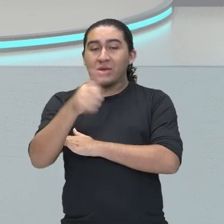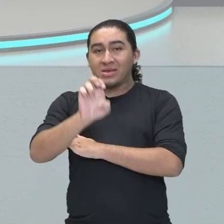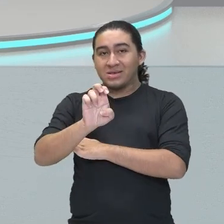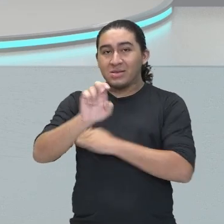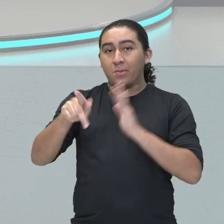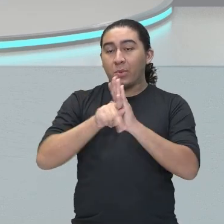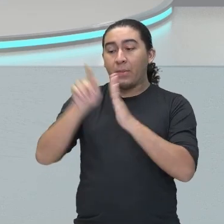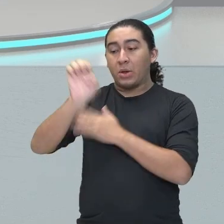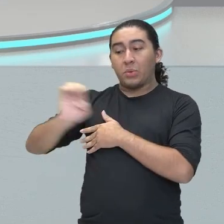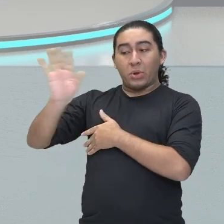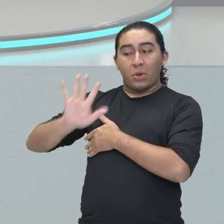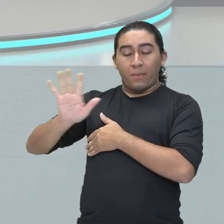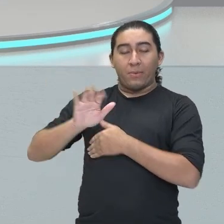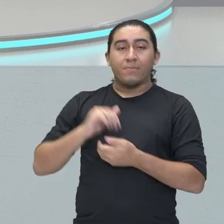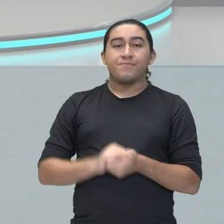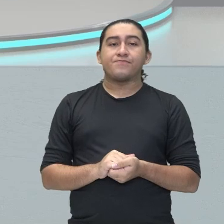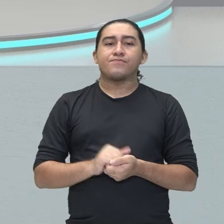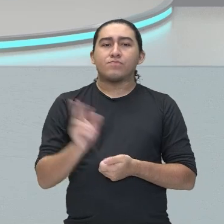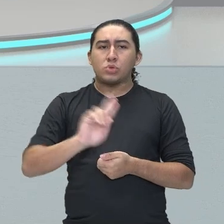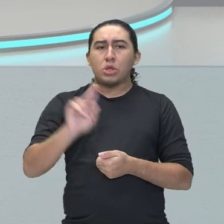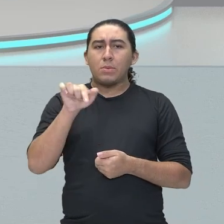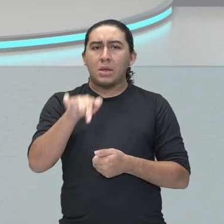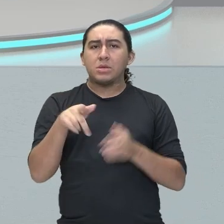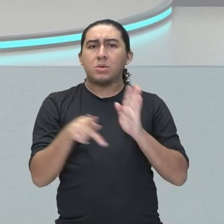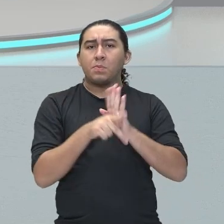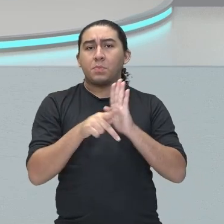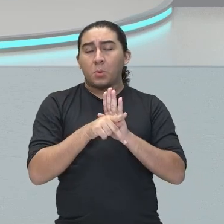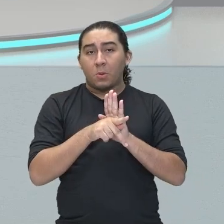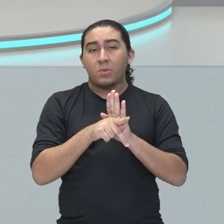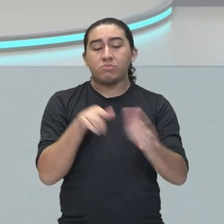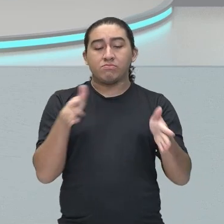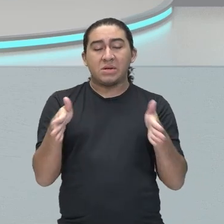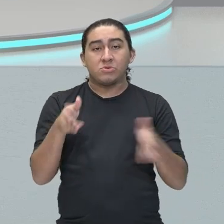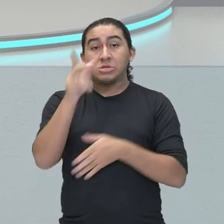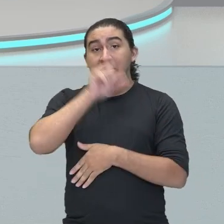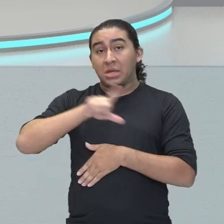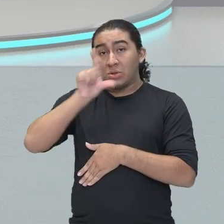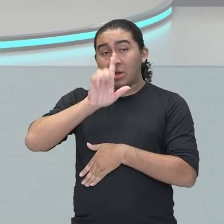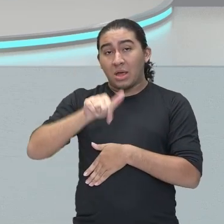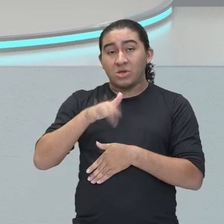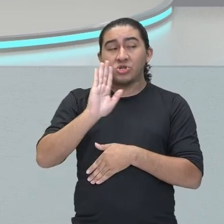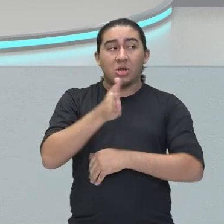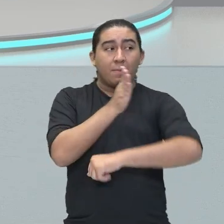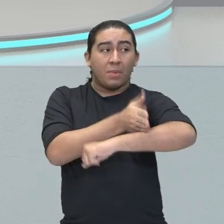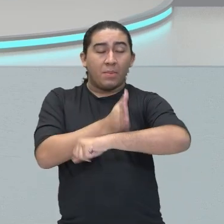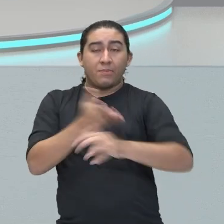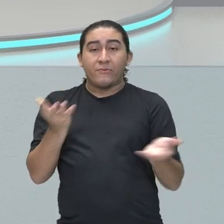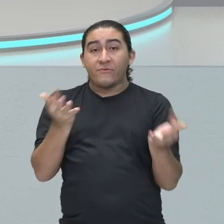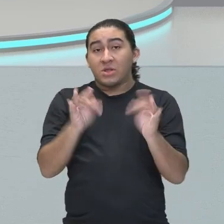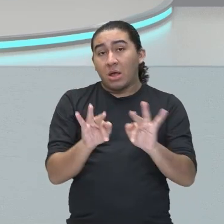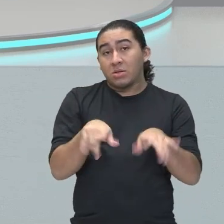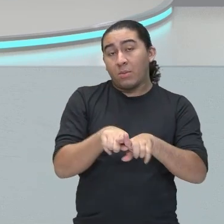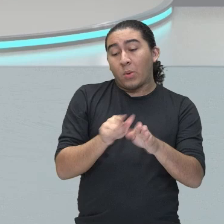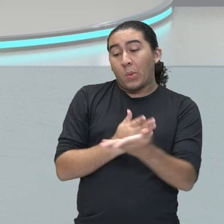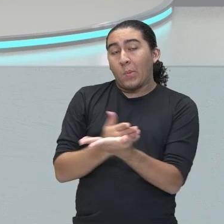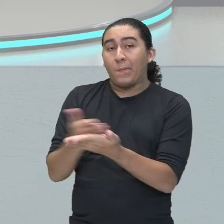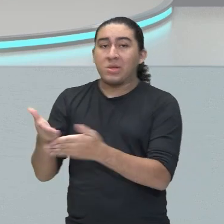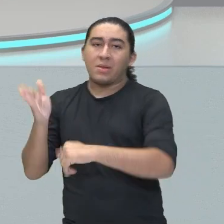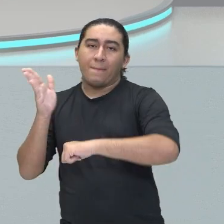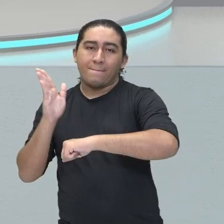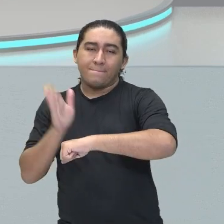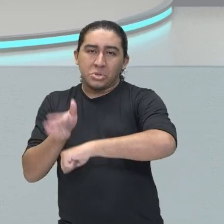Europa. O nome do movimento, que marca o fim da Idade Média e o início da Idade Moderna,